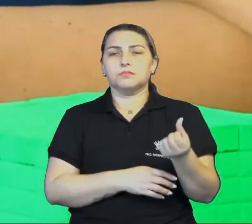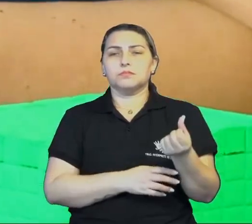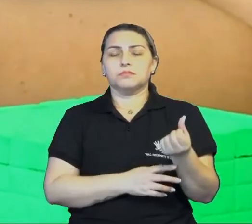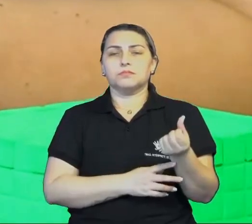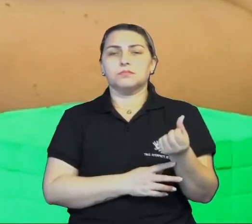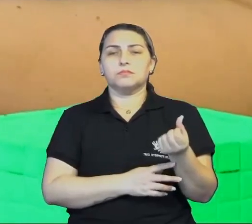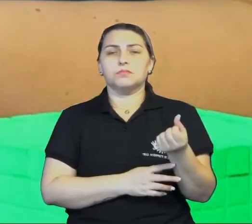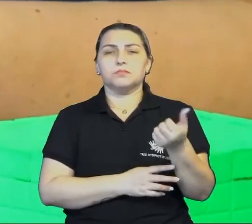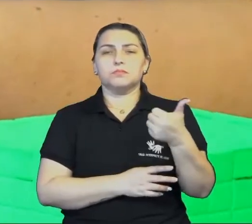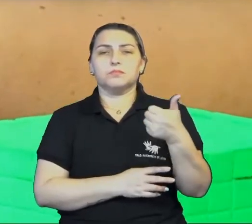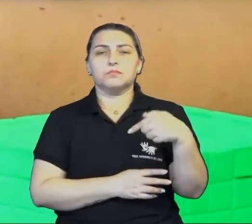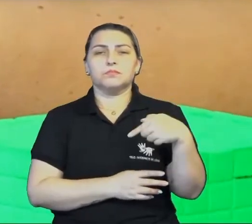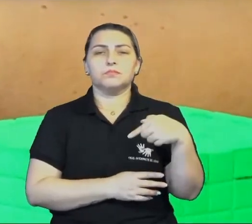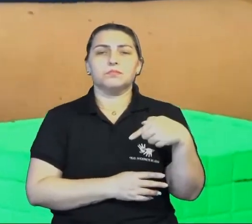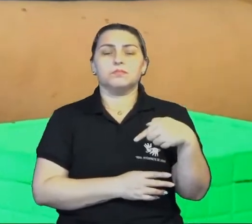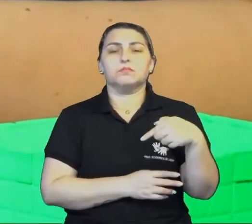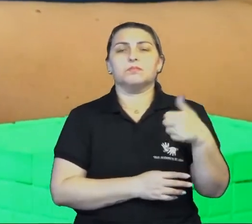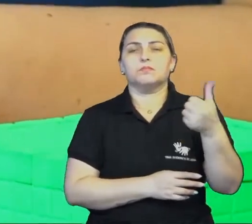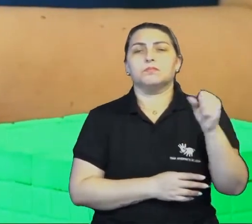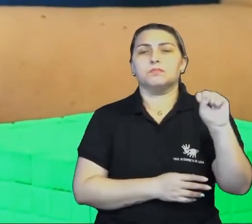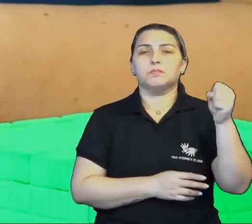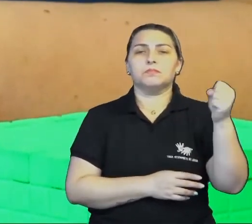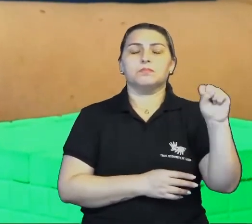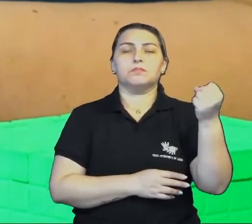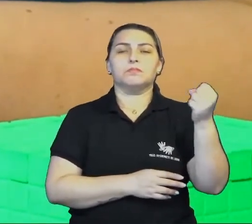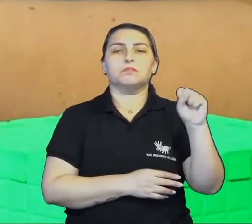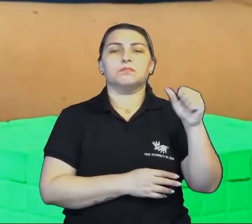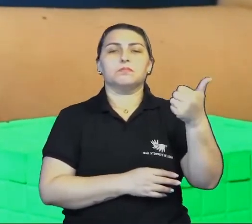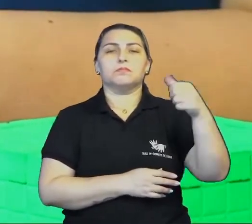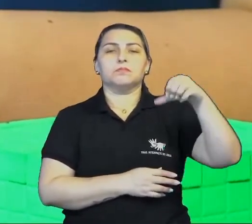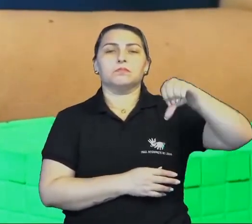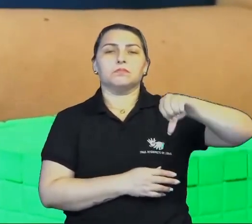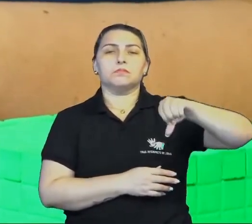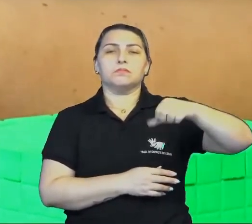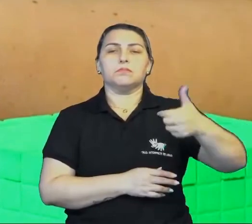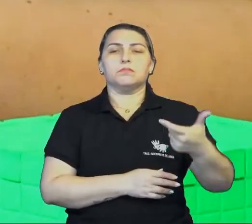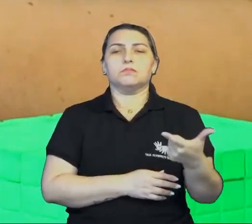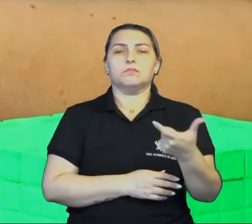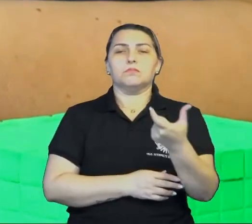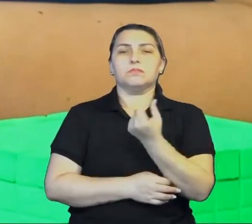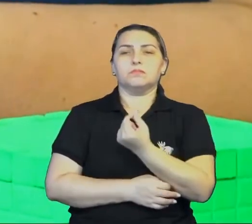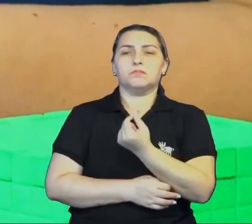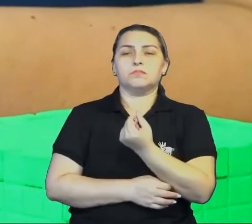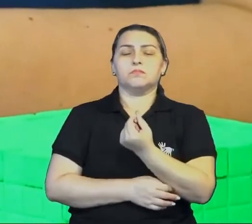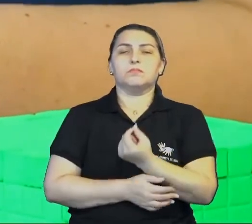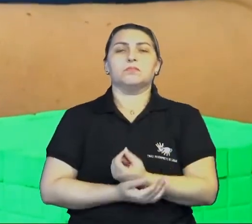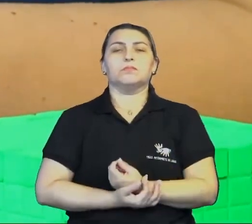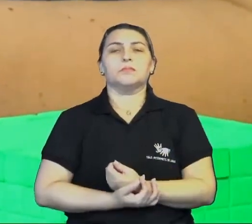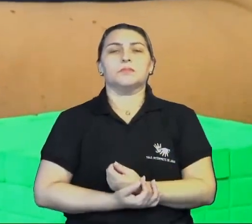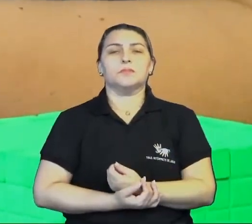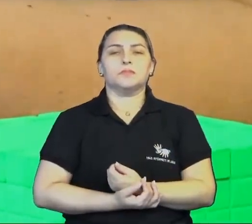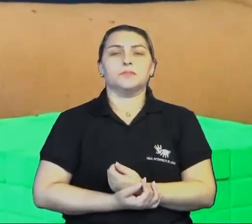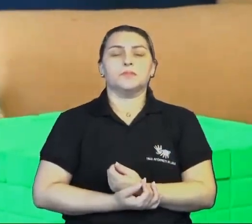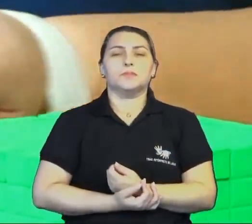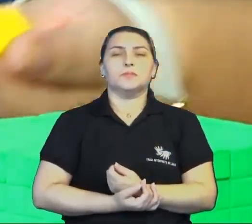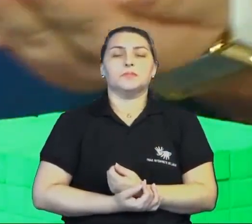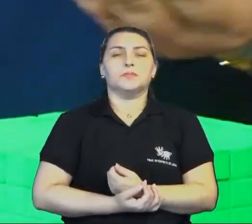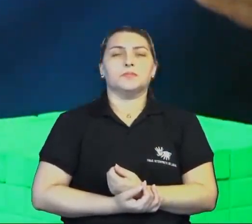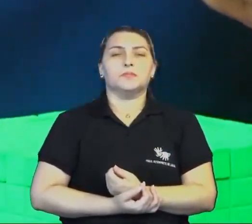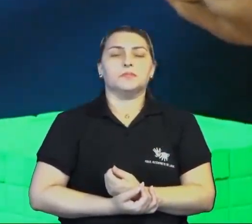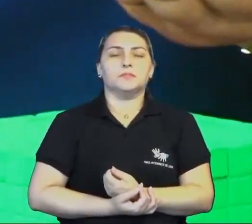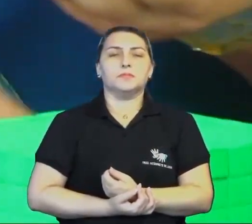15, 16, 17, 18, 19,